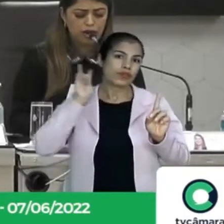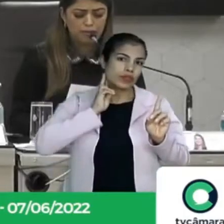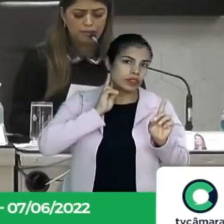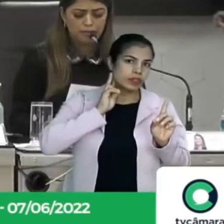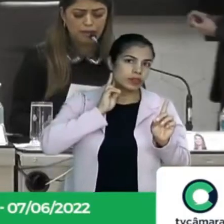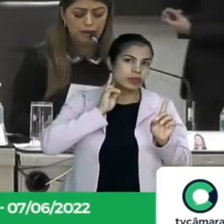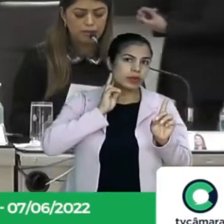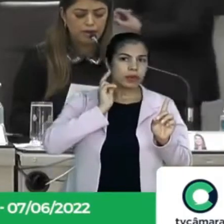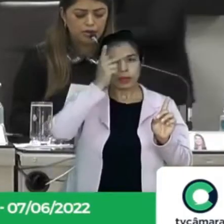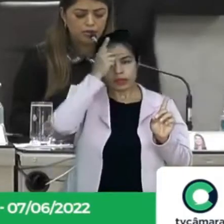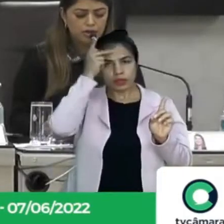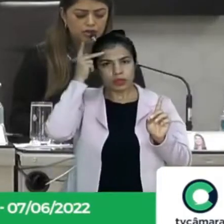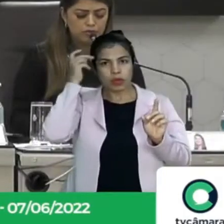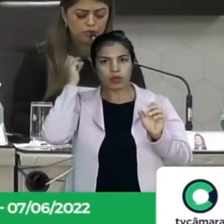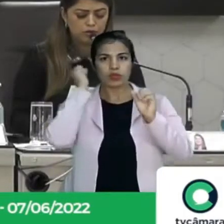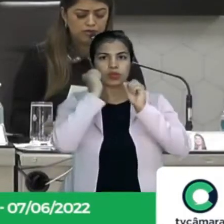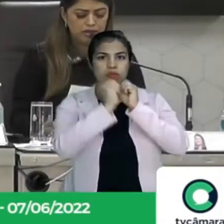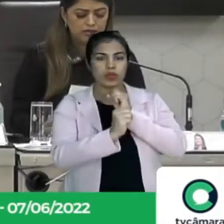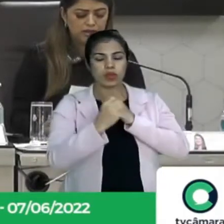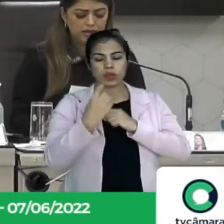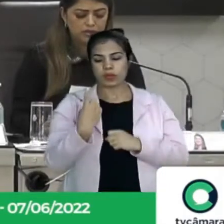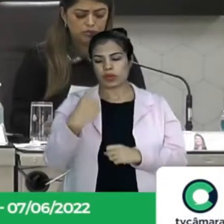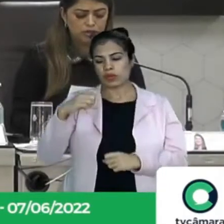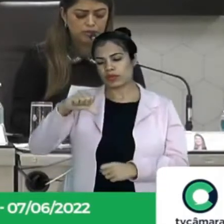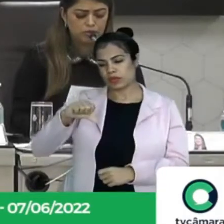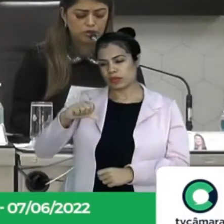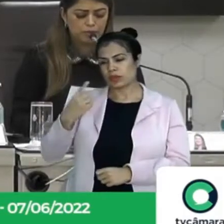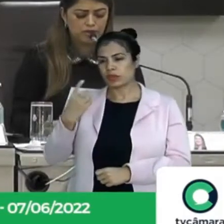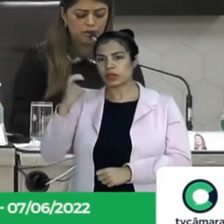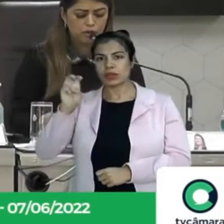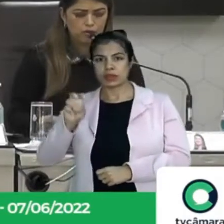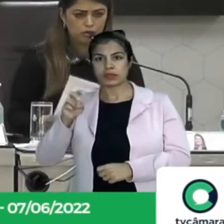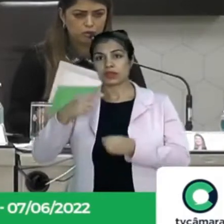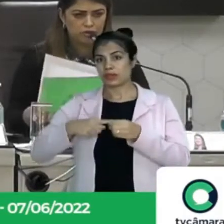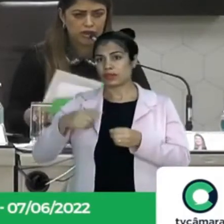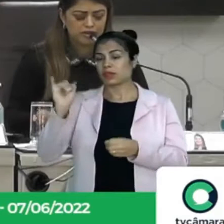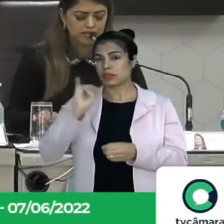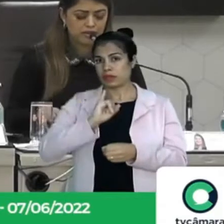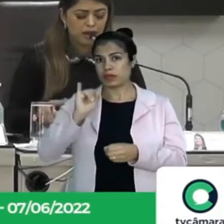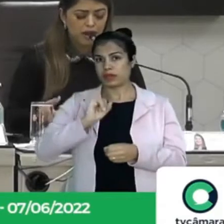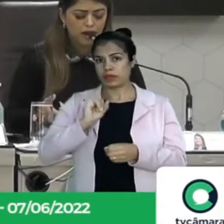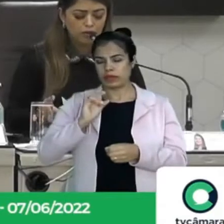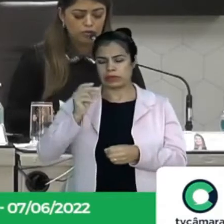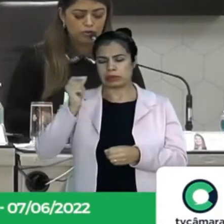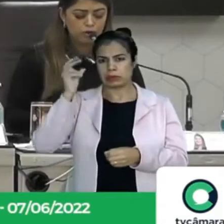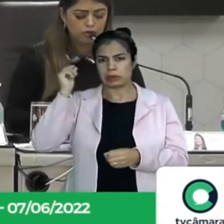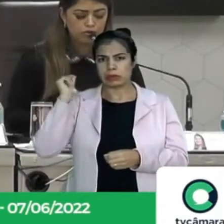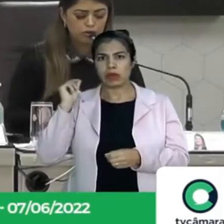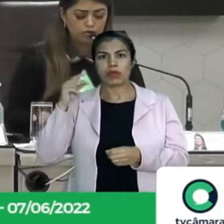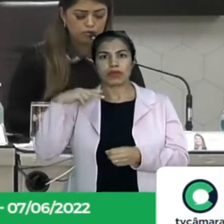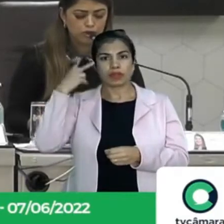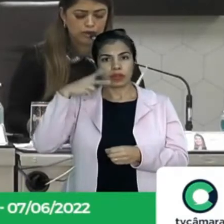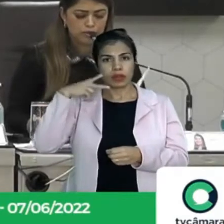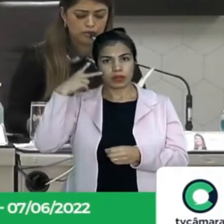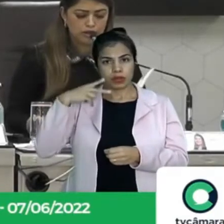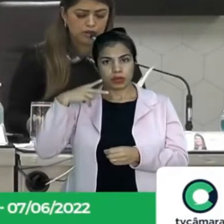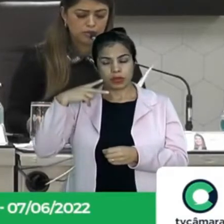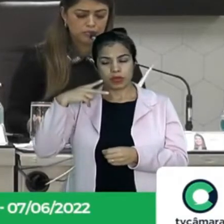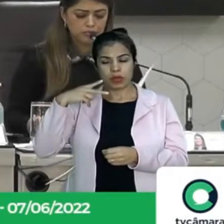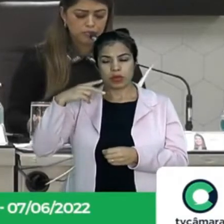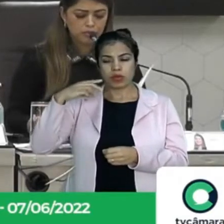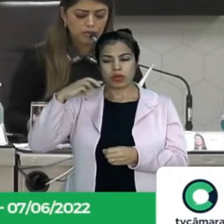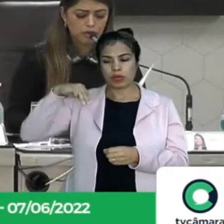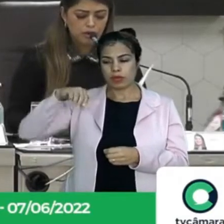genocídio armênio de 1915 no Município de Itapevi dá outras providências autor Maurício Alonso